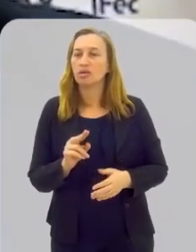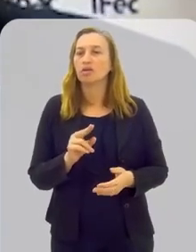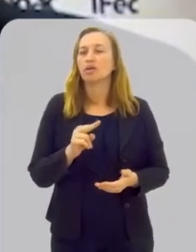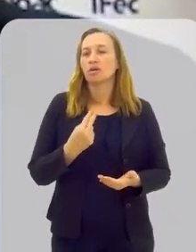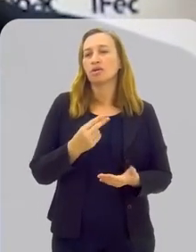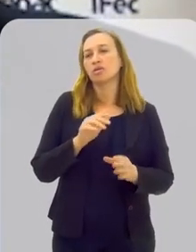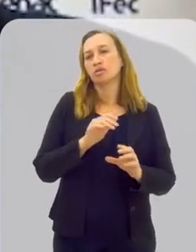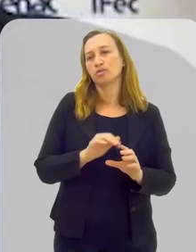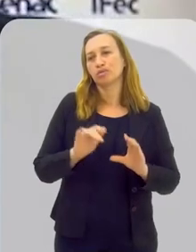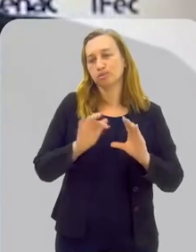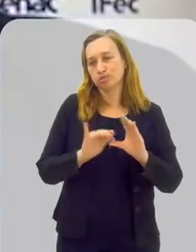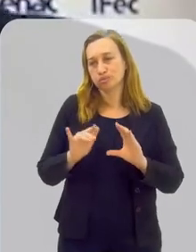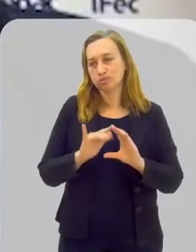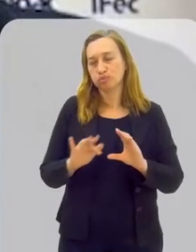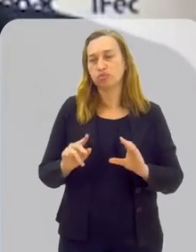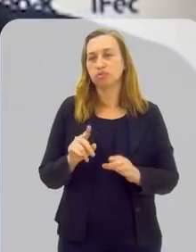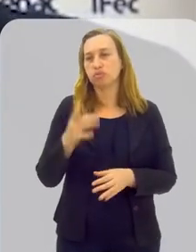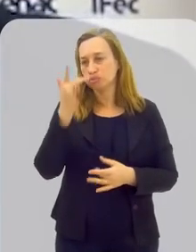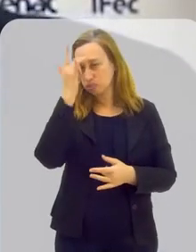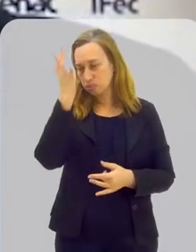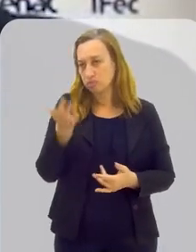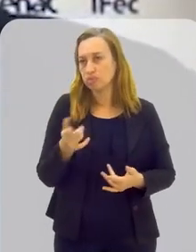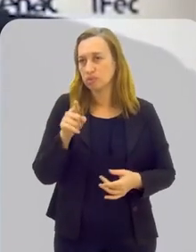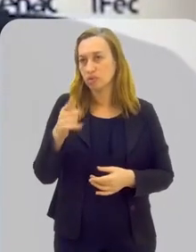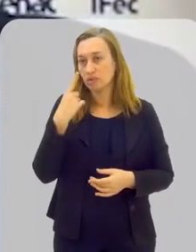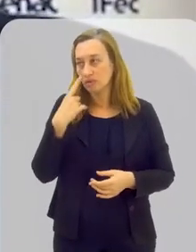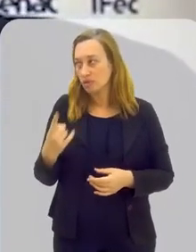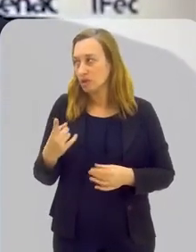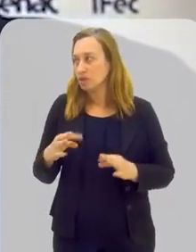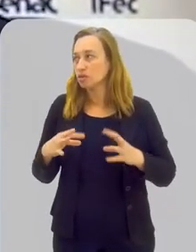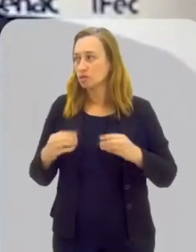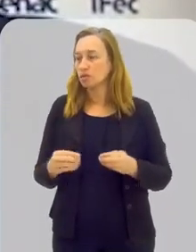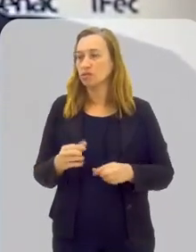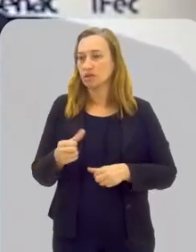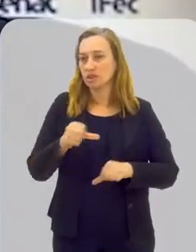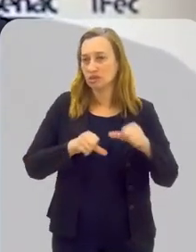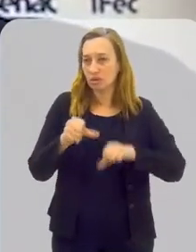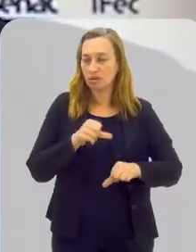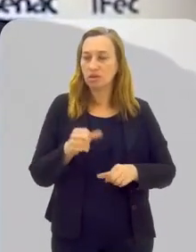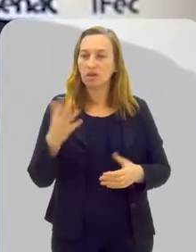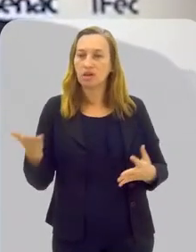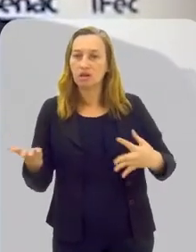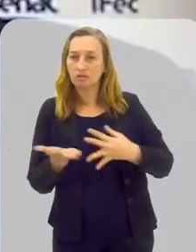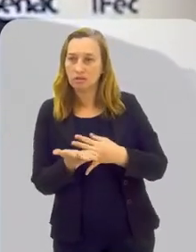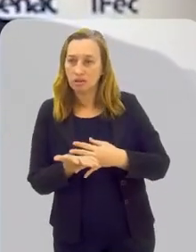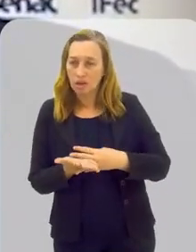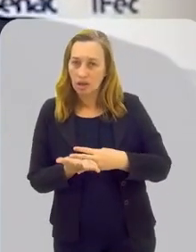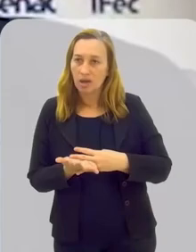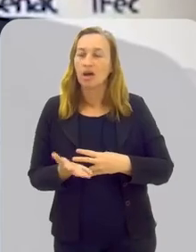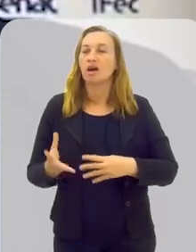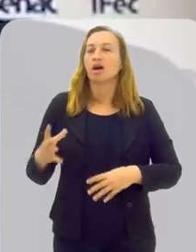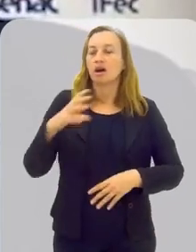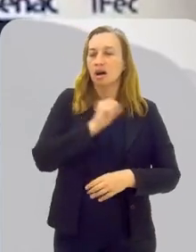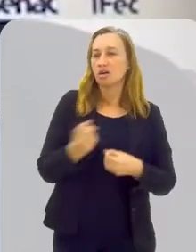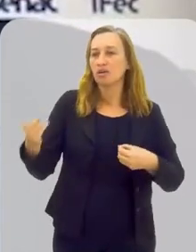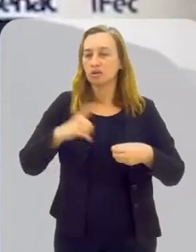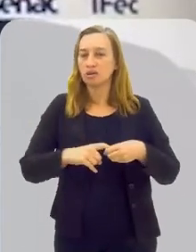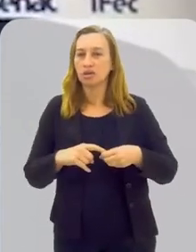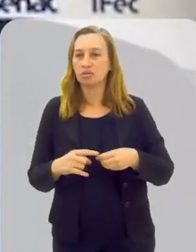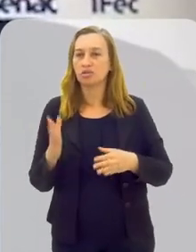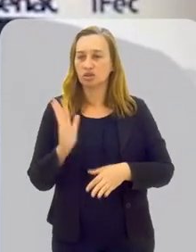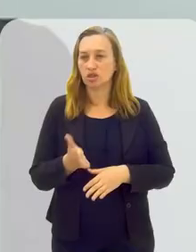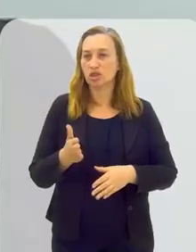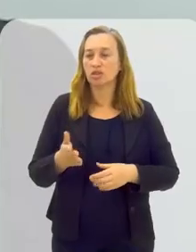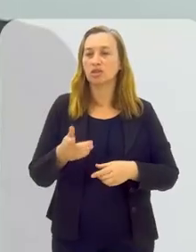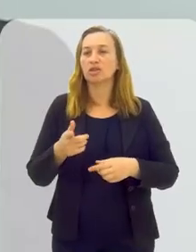máquina e você vai ter ali o acesso mas a gente baixar o aplicativo você vai ter isso a mão e aí facilita para você ver seu extrato fazer a troca